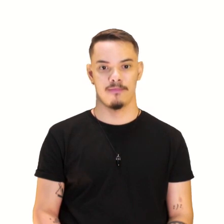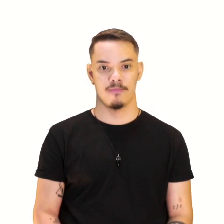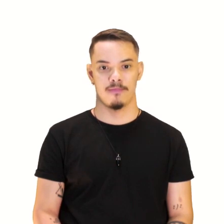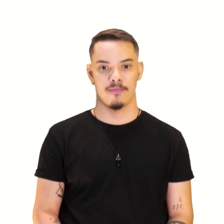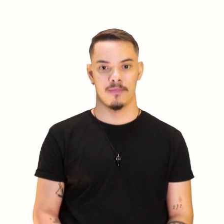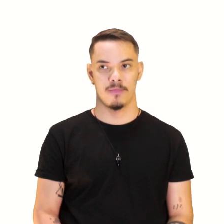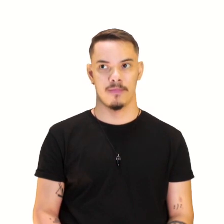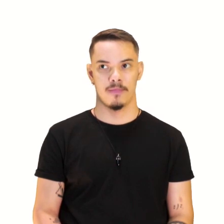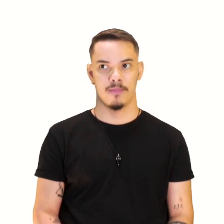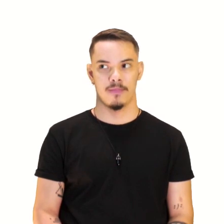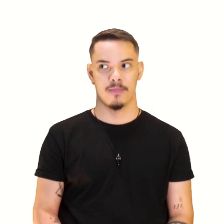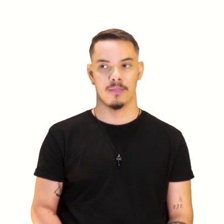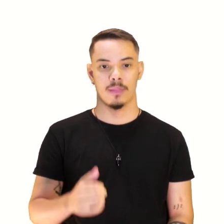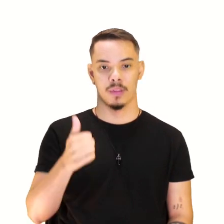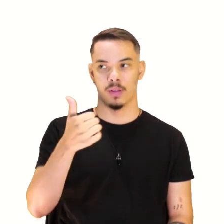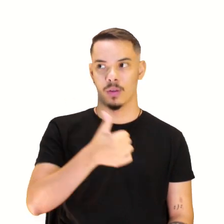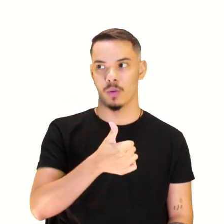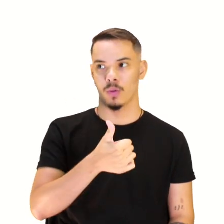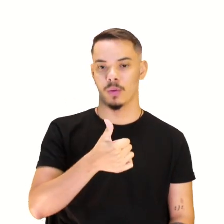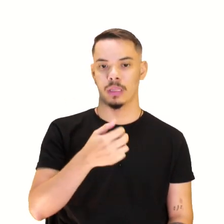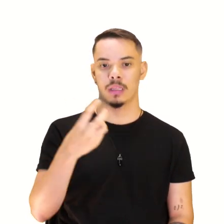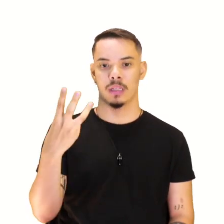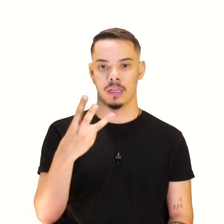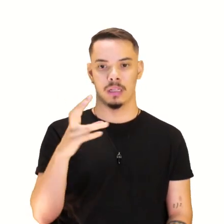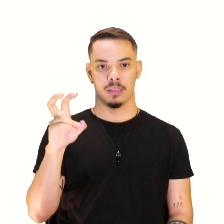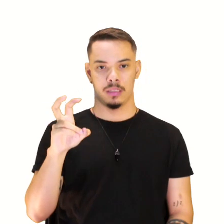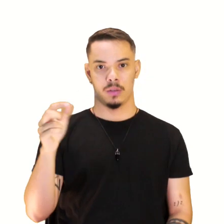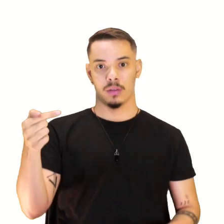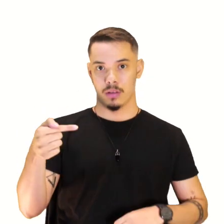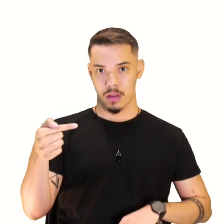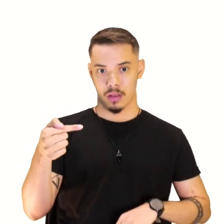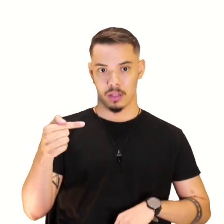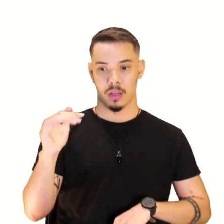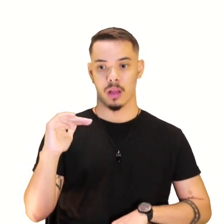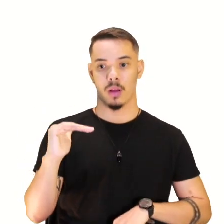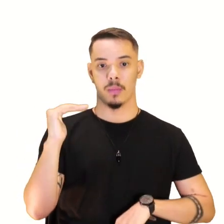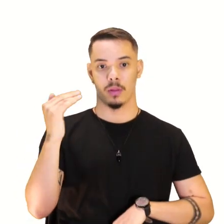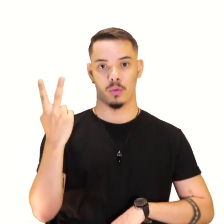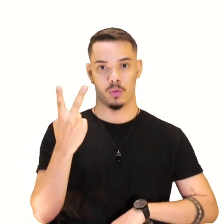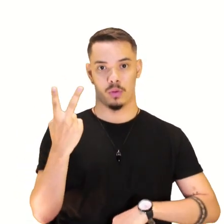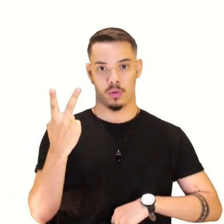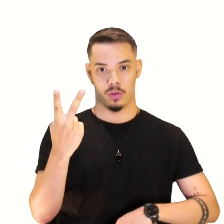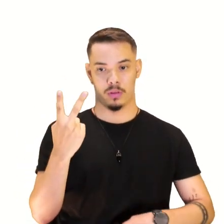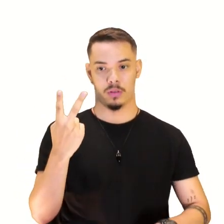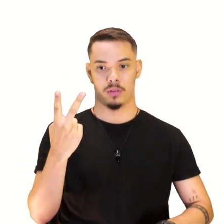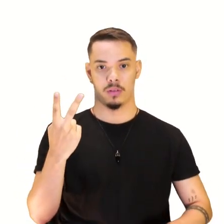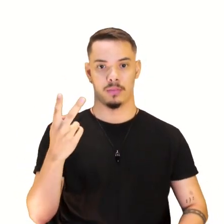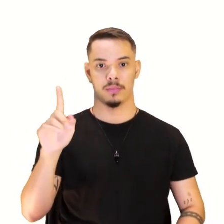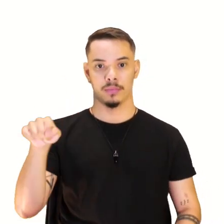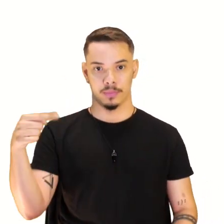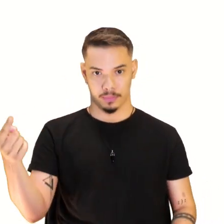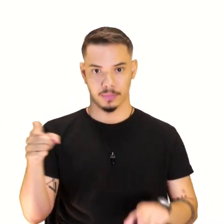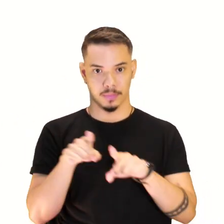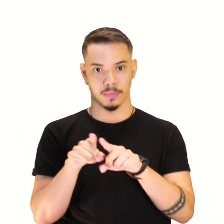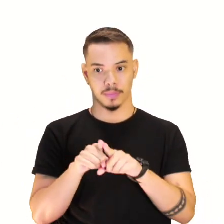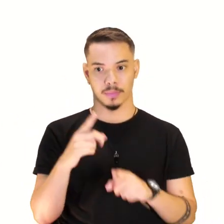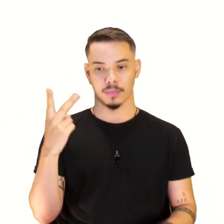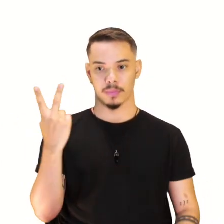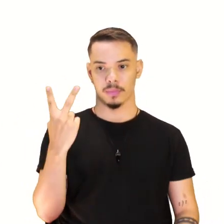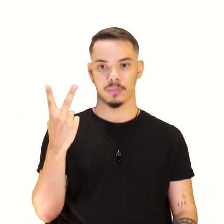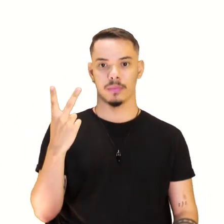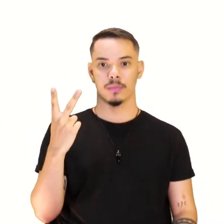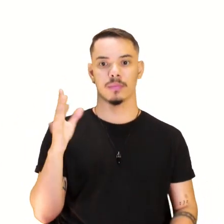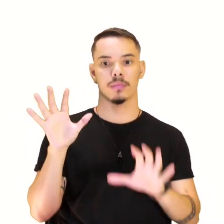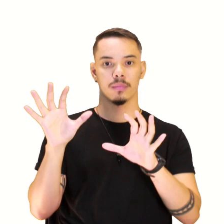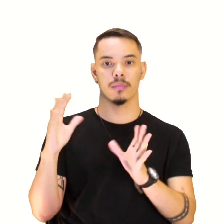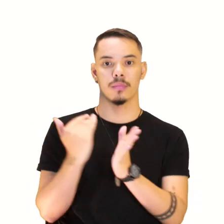tem 3, depois tem 5, depois tem 7. Desse para esse aumentou? 2. 2. Desse para esse aumentou? 2 também. 2. E